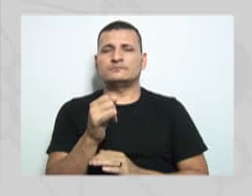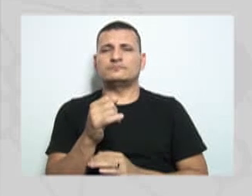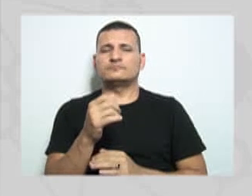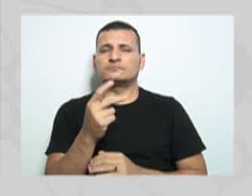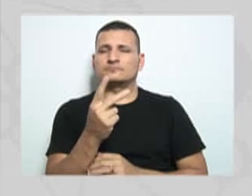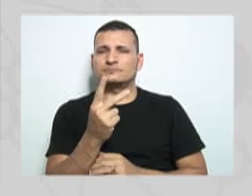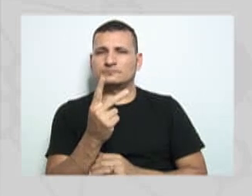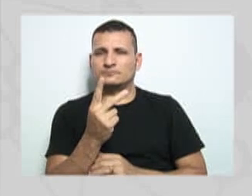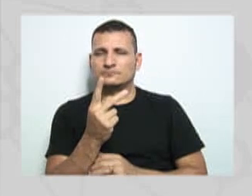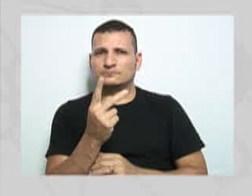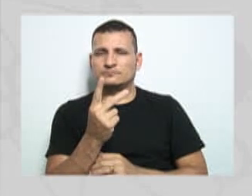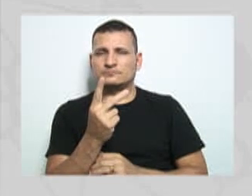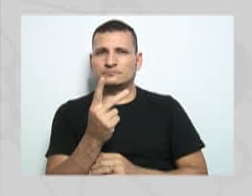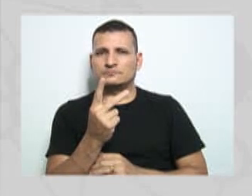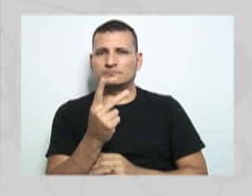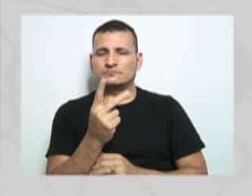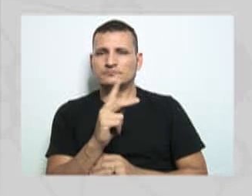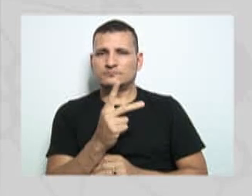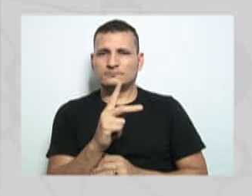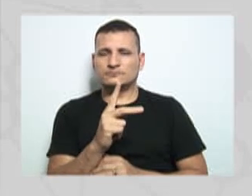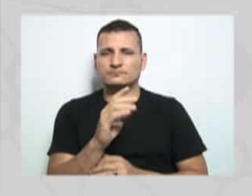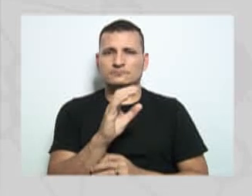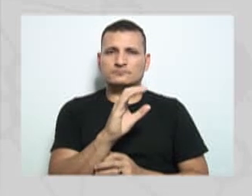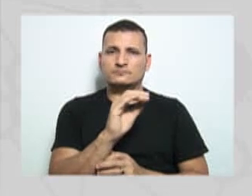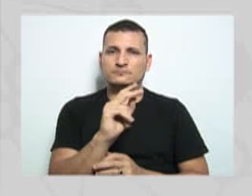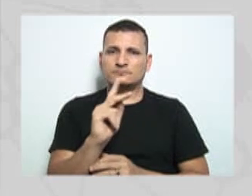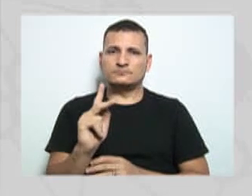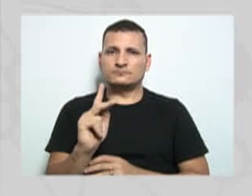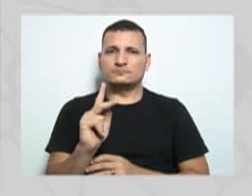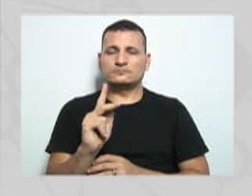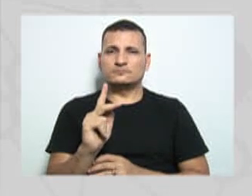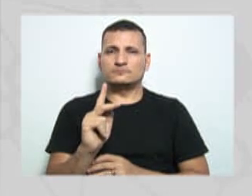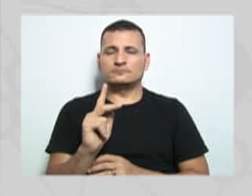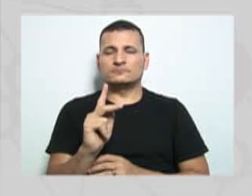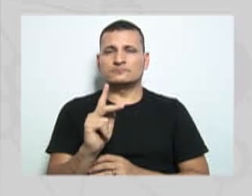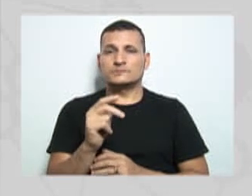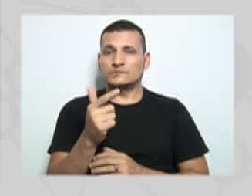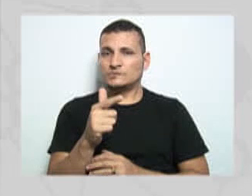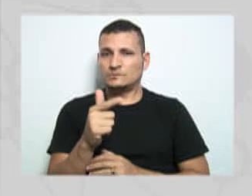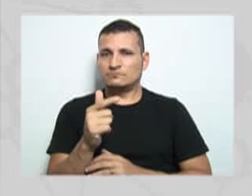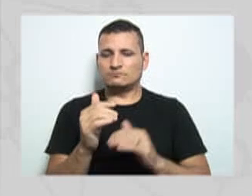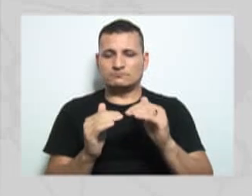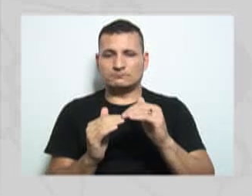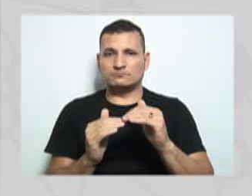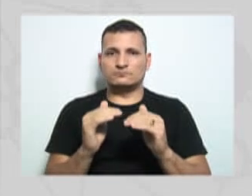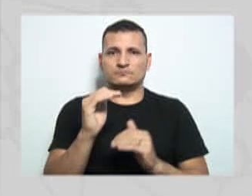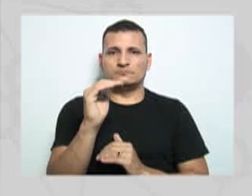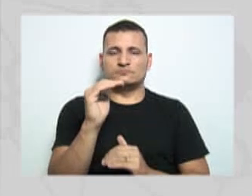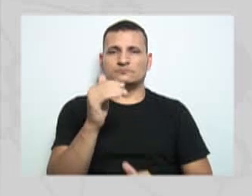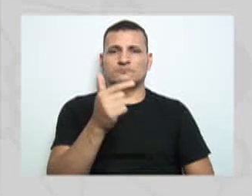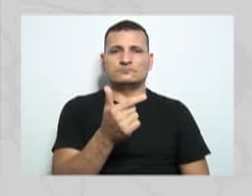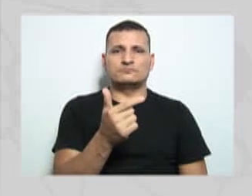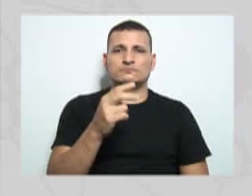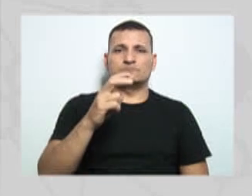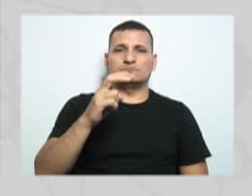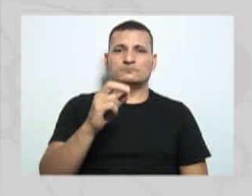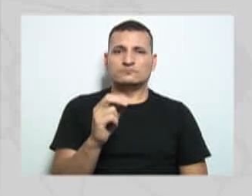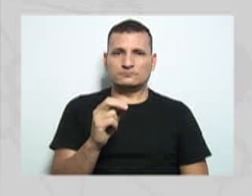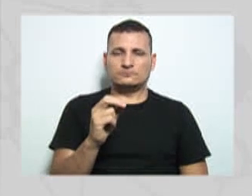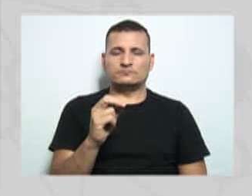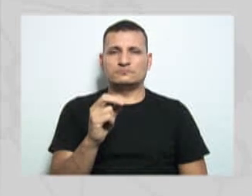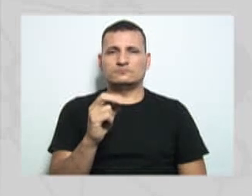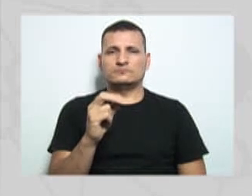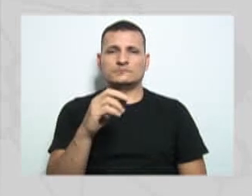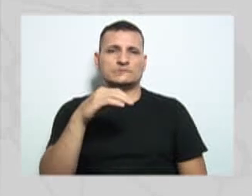exceder a 250 salários mínimos e 50%